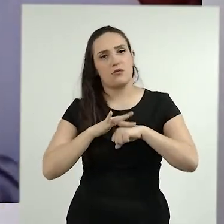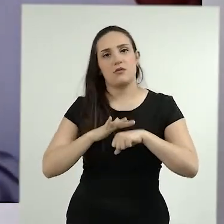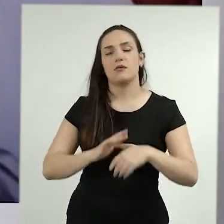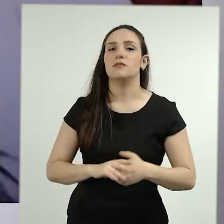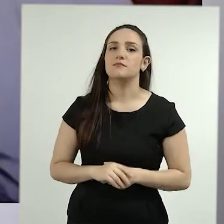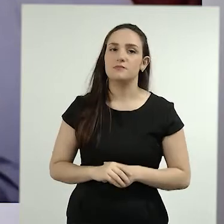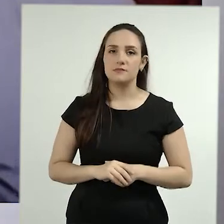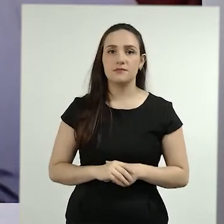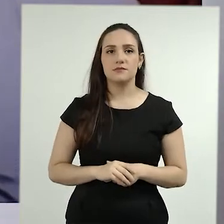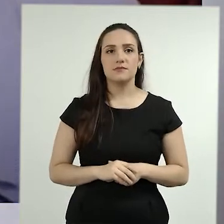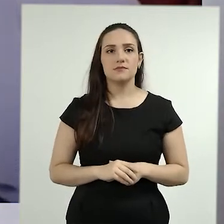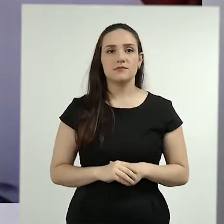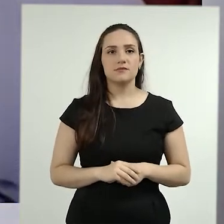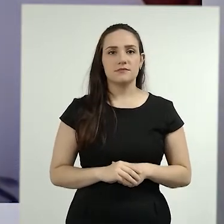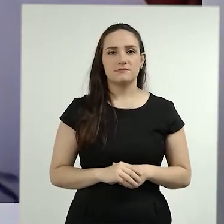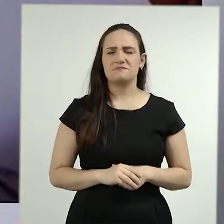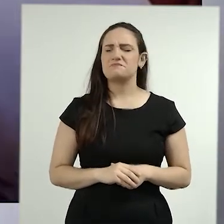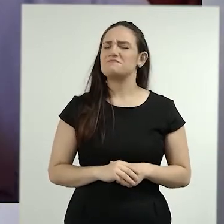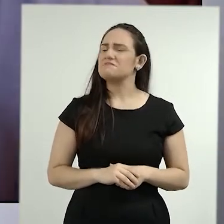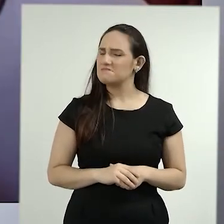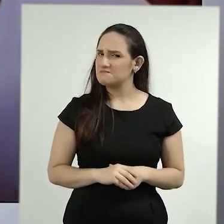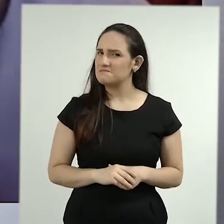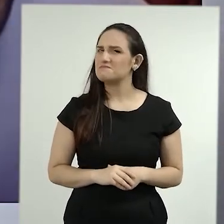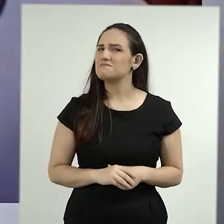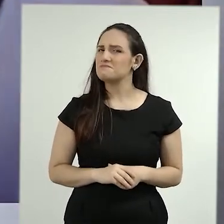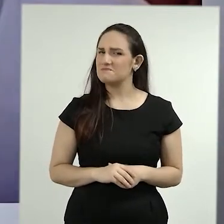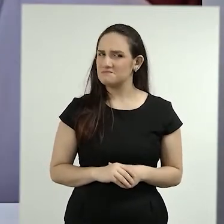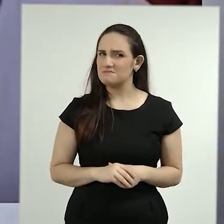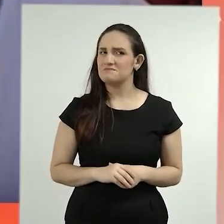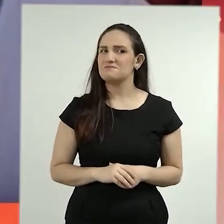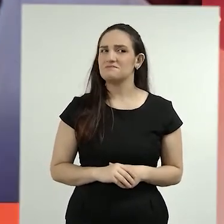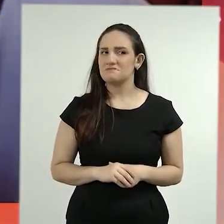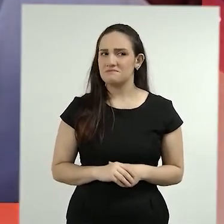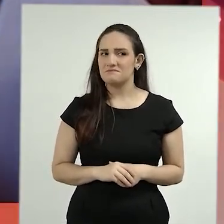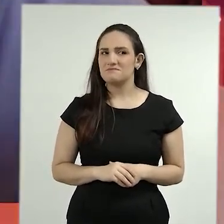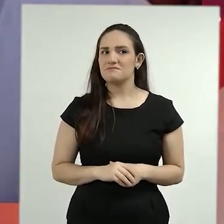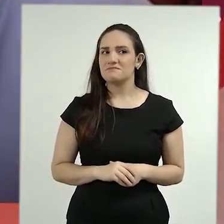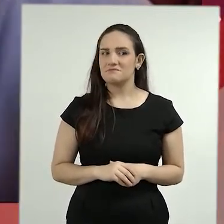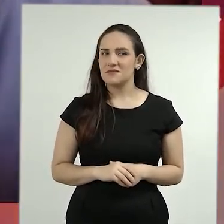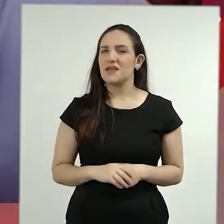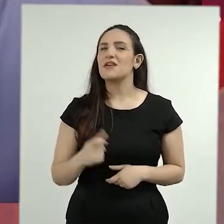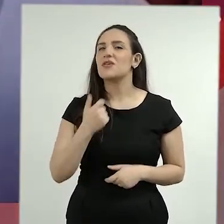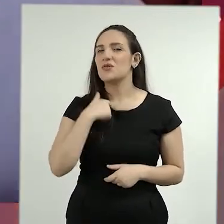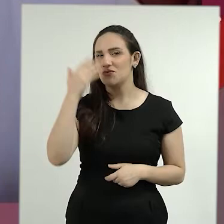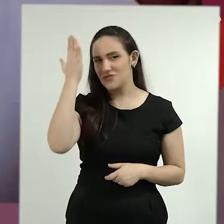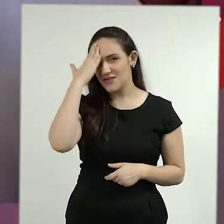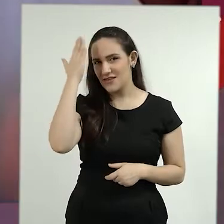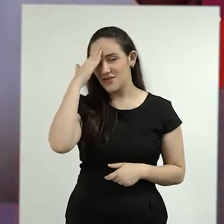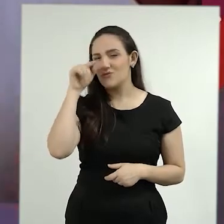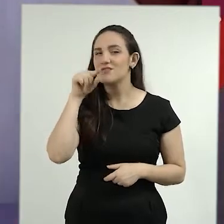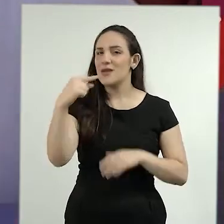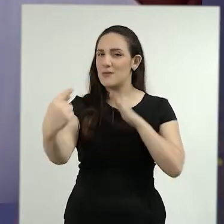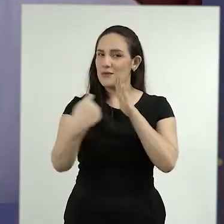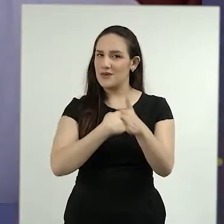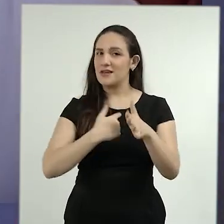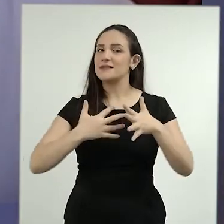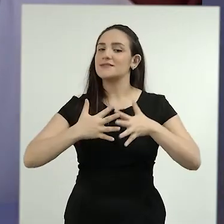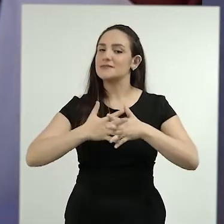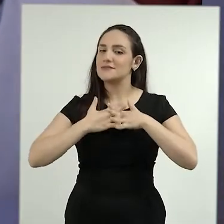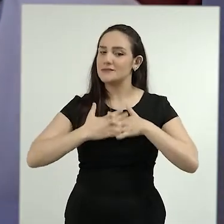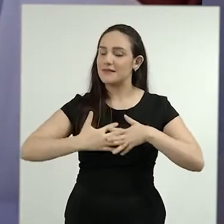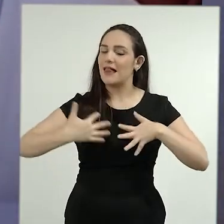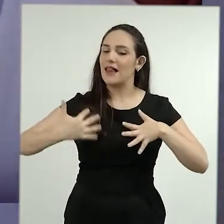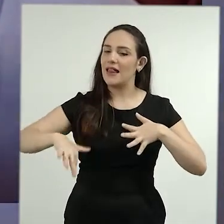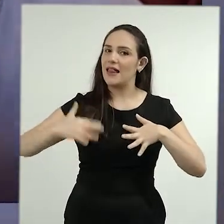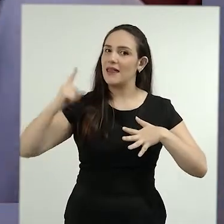todo mundo. Eu sabia que estava muito tranquilo responder coisas com relação ao meio ambiente e tudo mais, e que você uma hora ia me colocar no olho